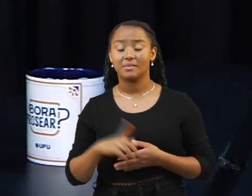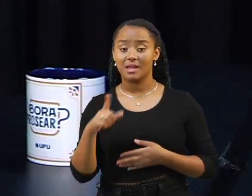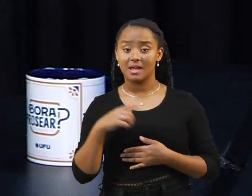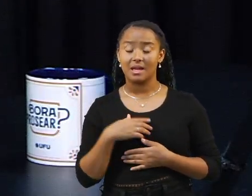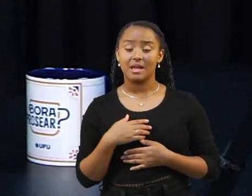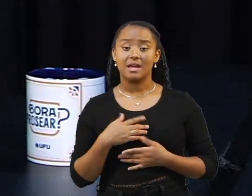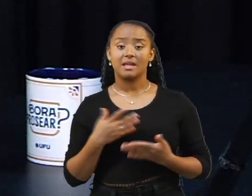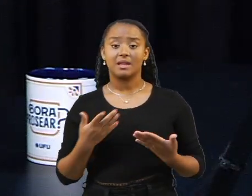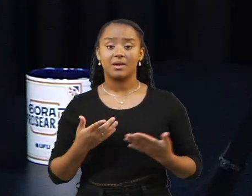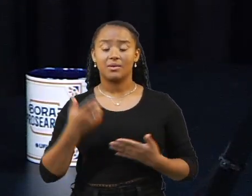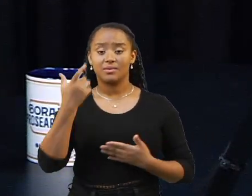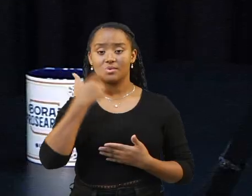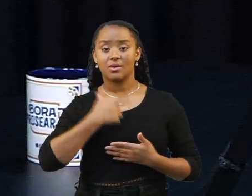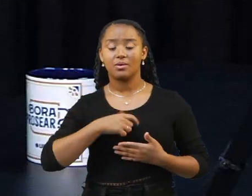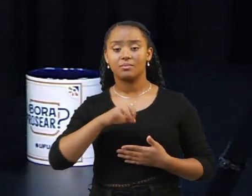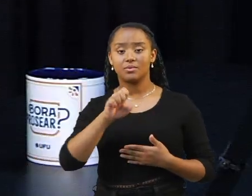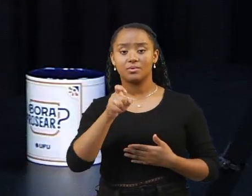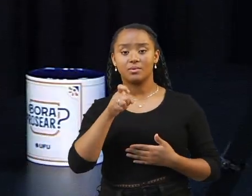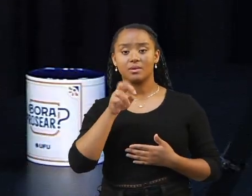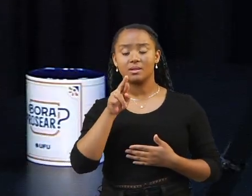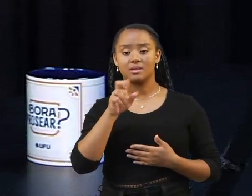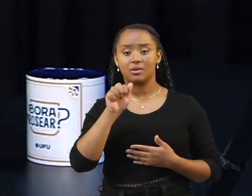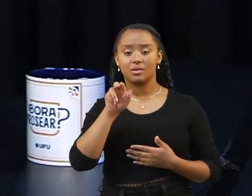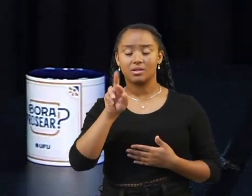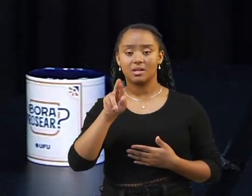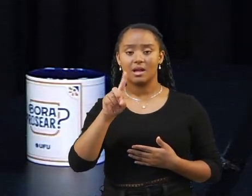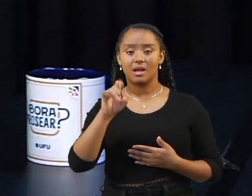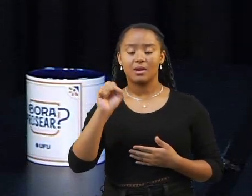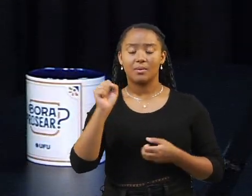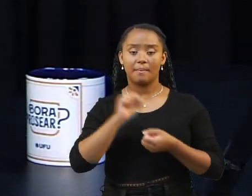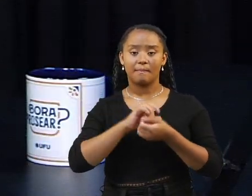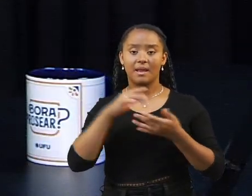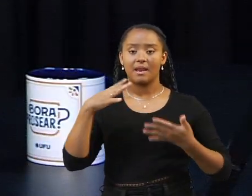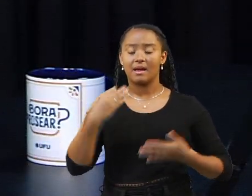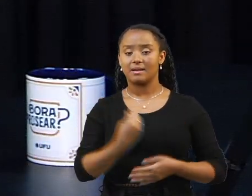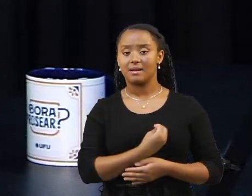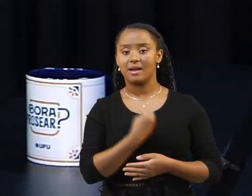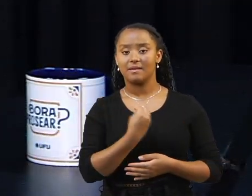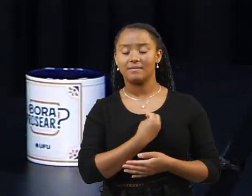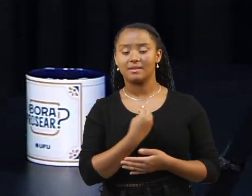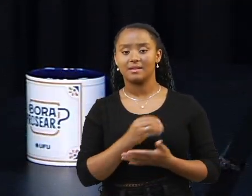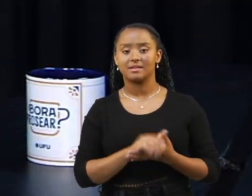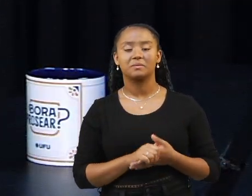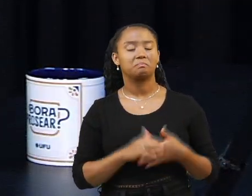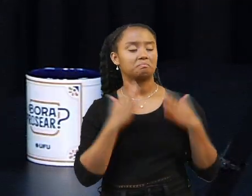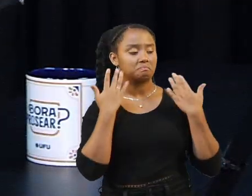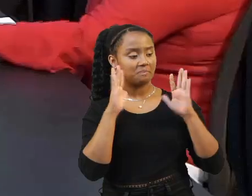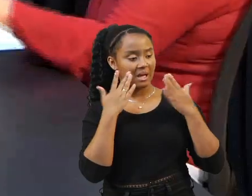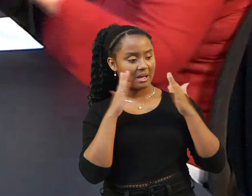incrivelmente singulares. Somos o extraordinário milagre da vida.